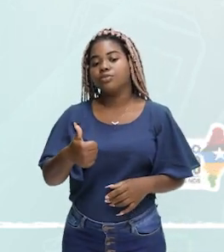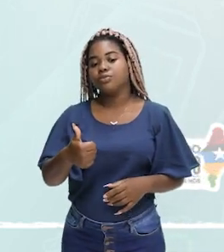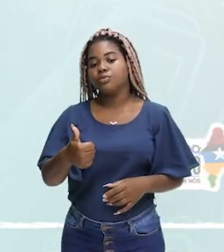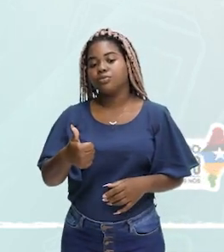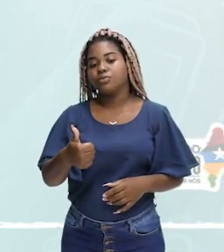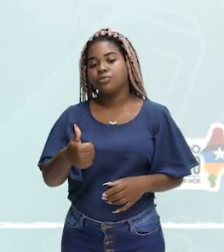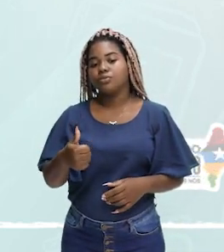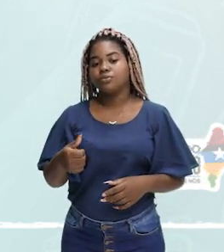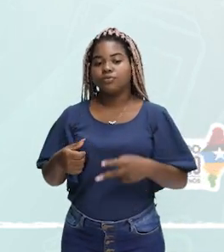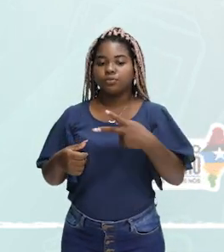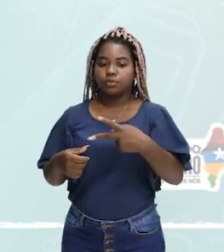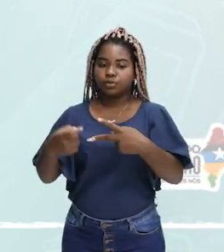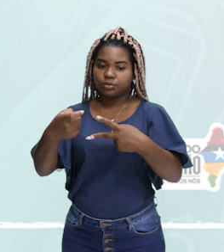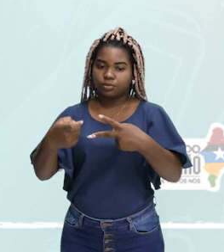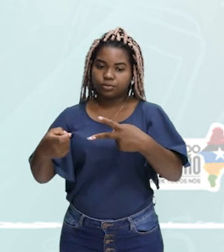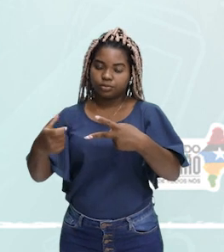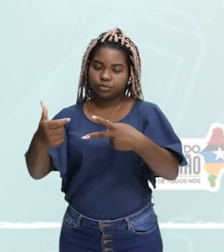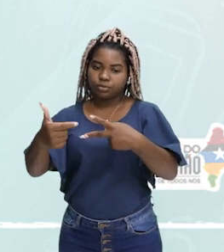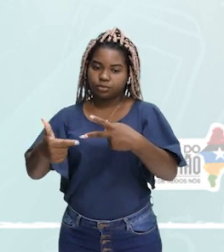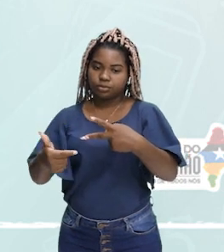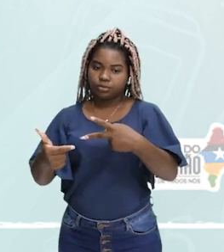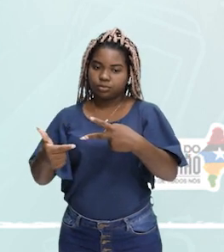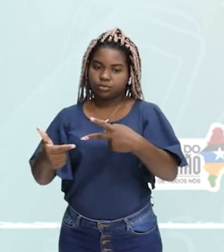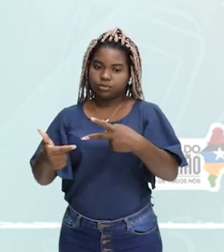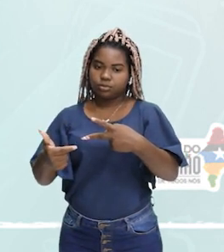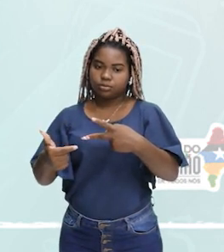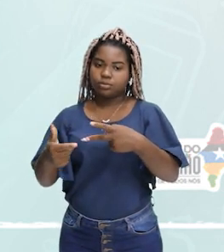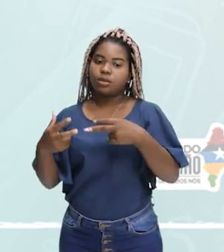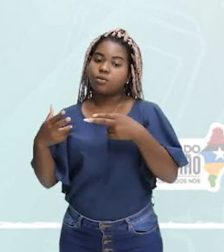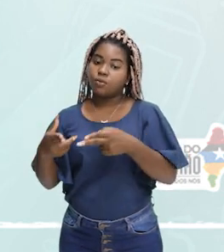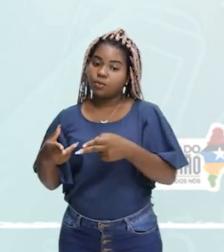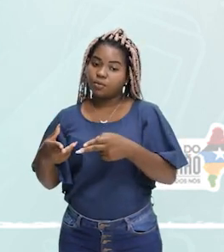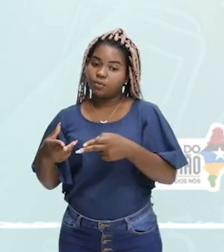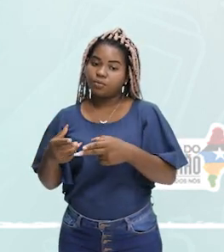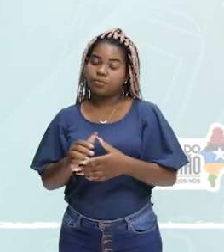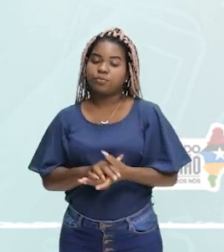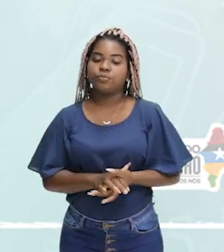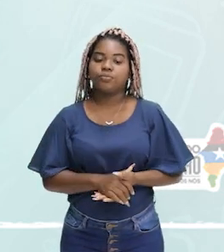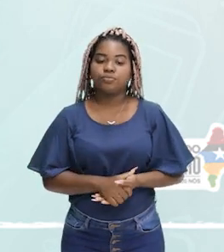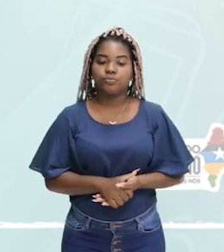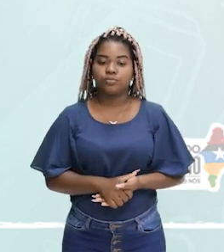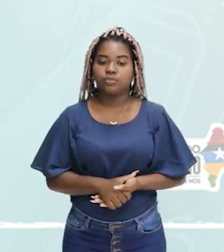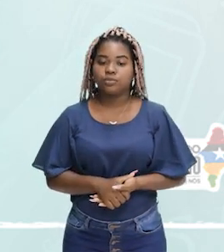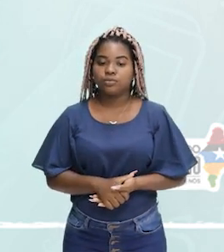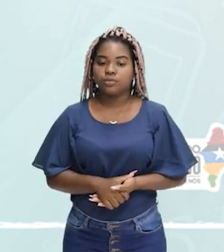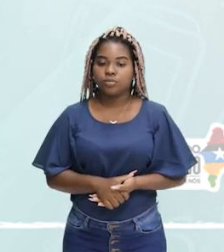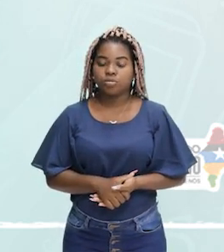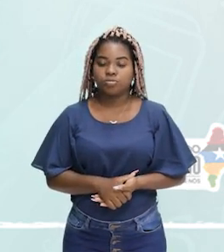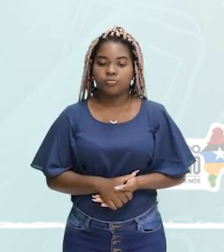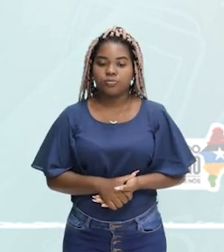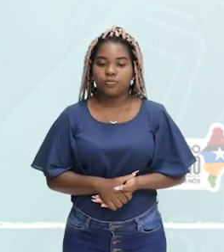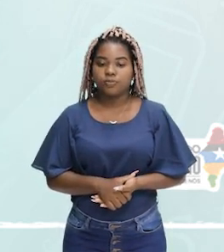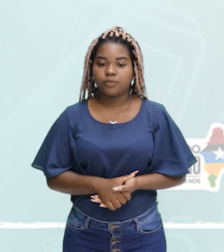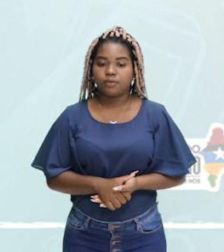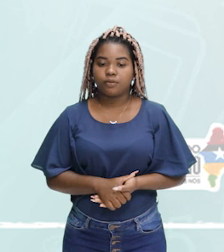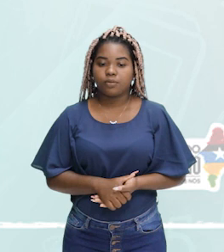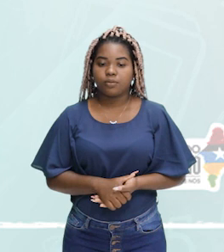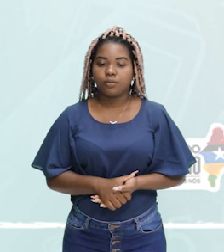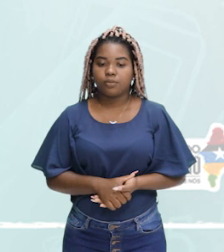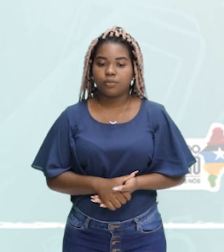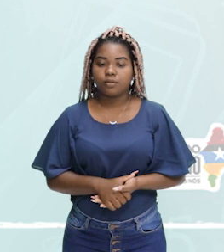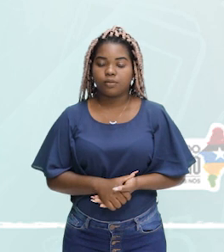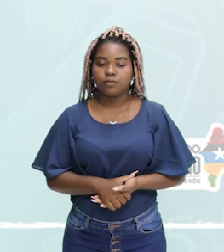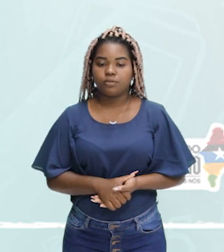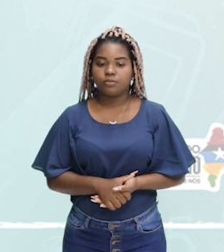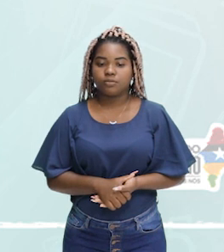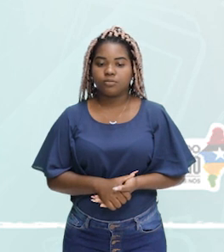do que x2, as imagens vão obedecer o mesmo raciocínio. A imagem do x1, o f de x1, também vai ser menor do que o